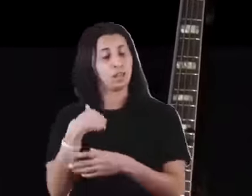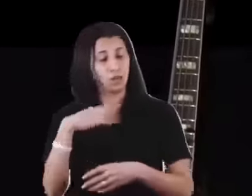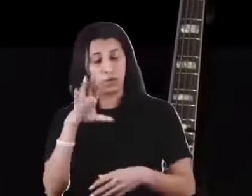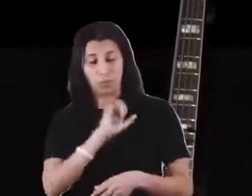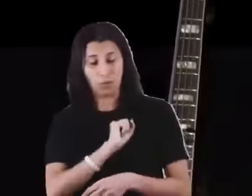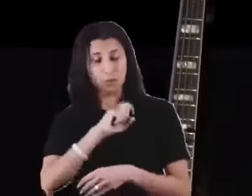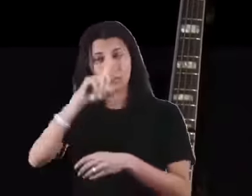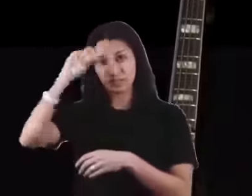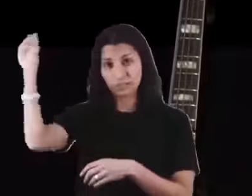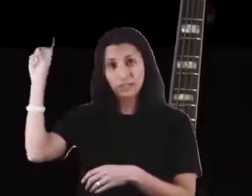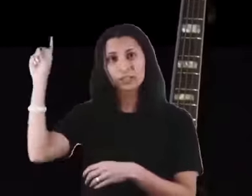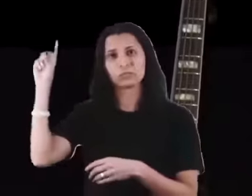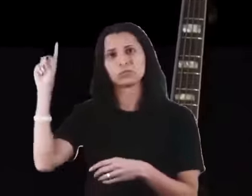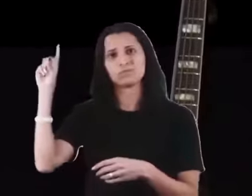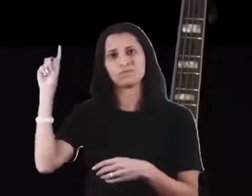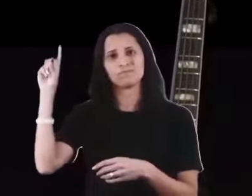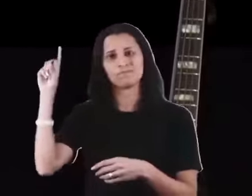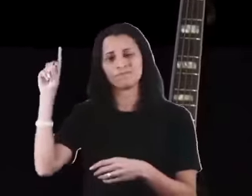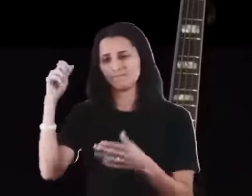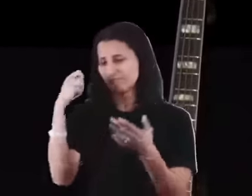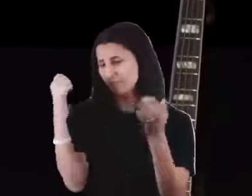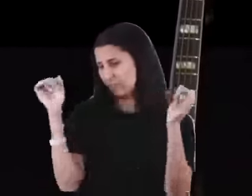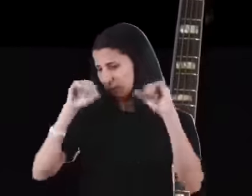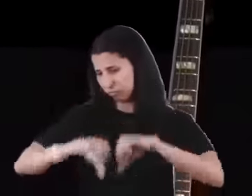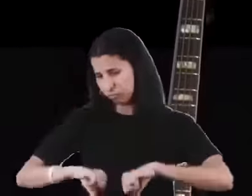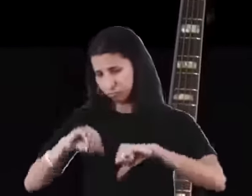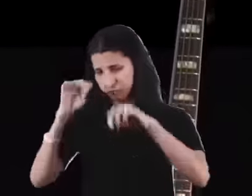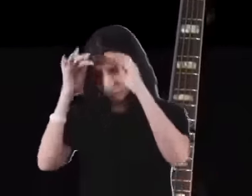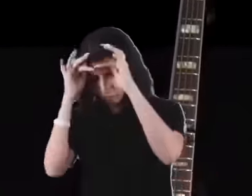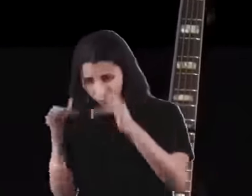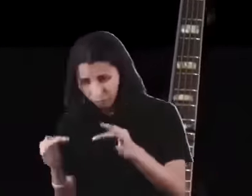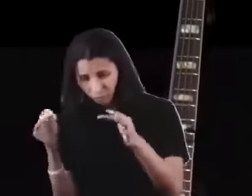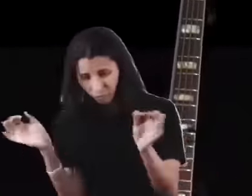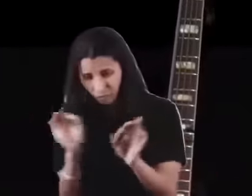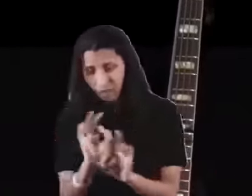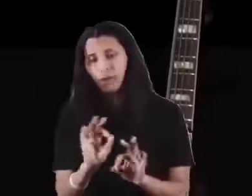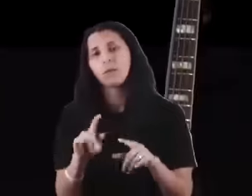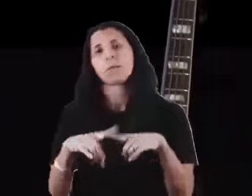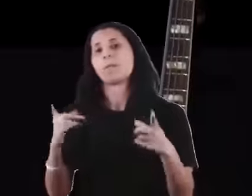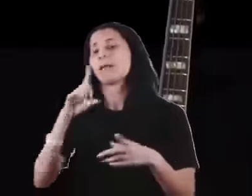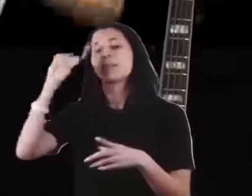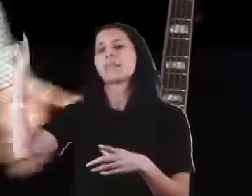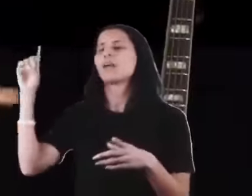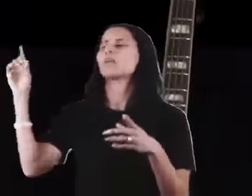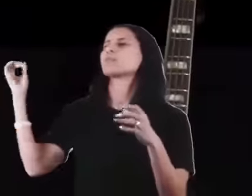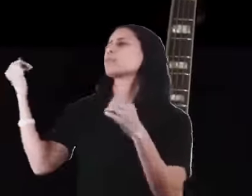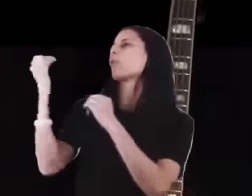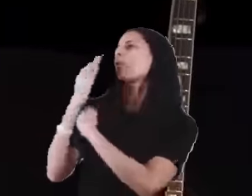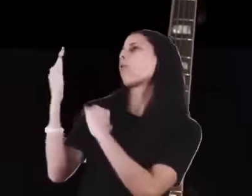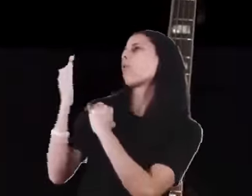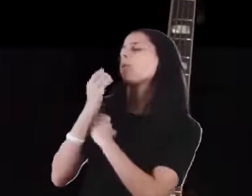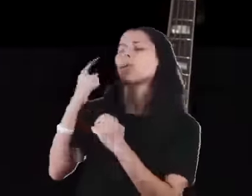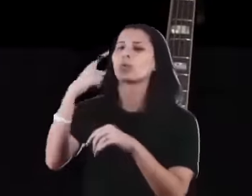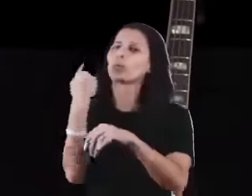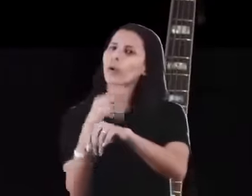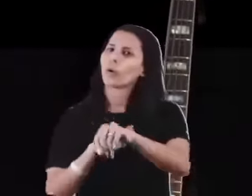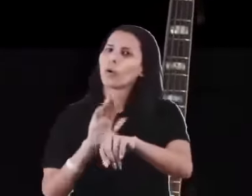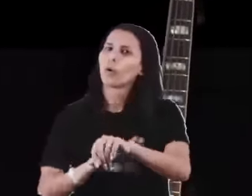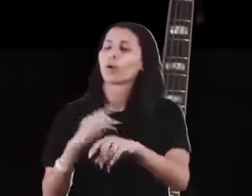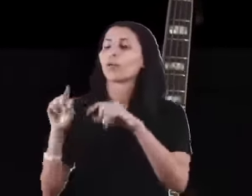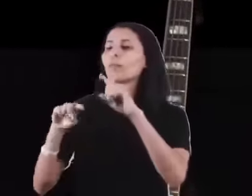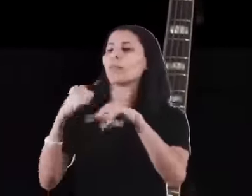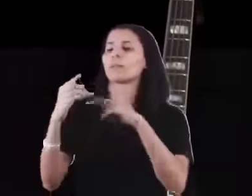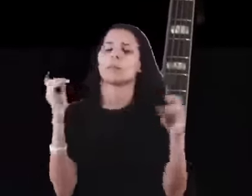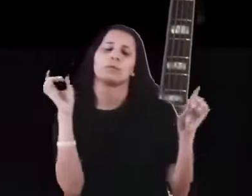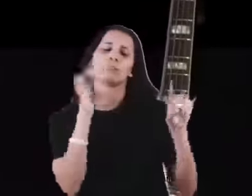vida da gente Deus não é inconstante Deus não é infiel Deus não trata a gente bem uma hora para abandonar a gente outra Deus está com a